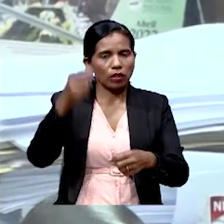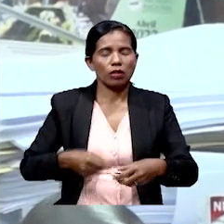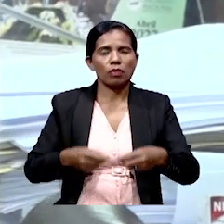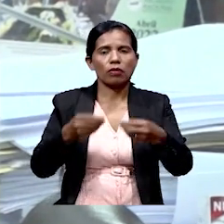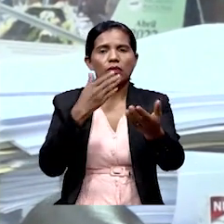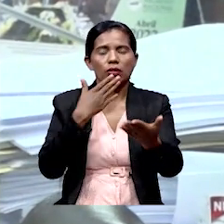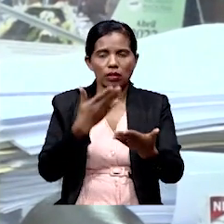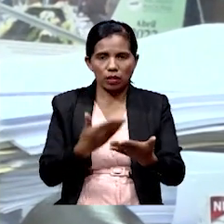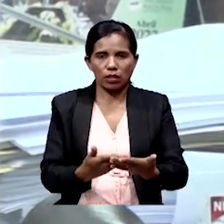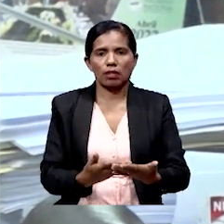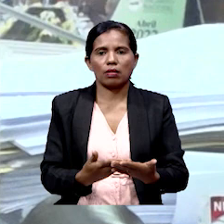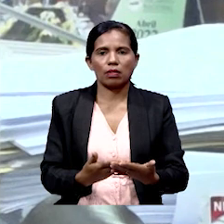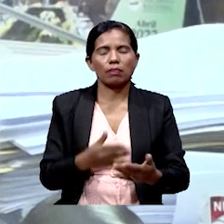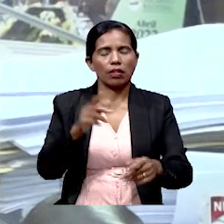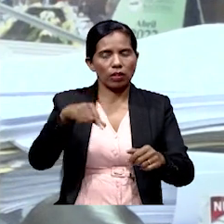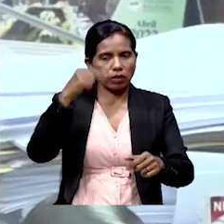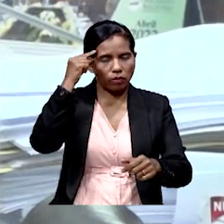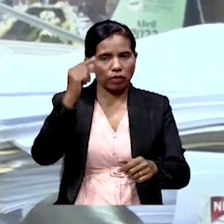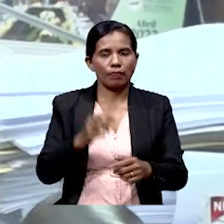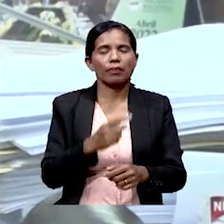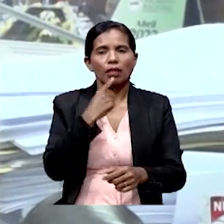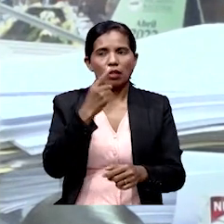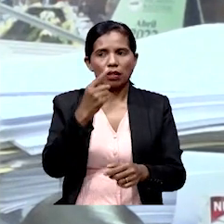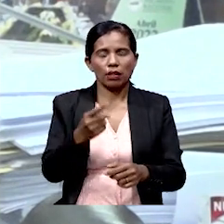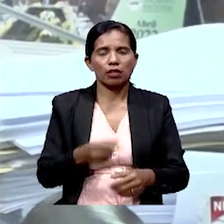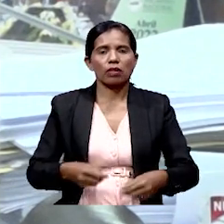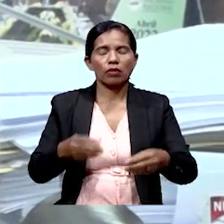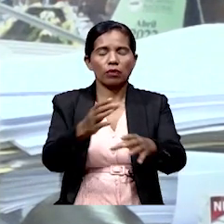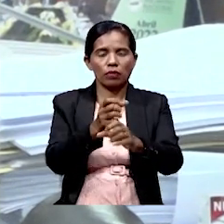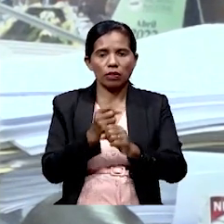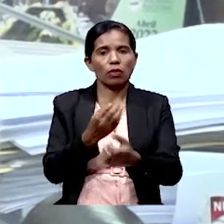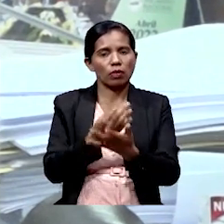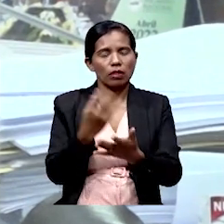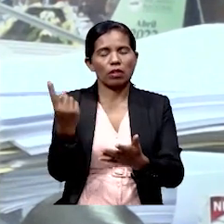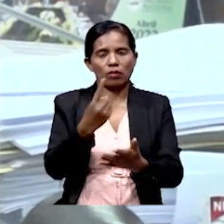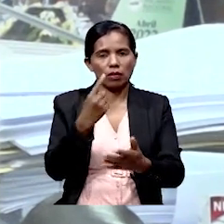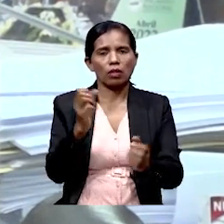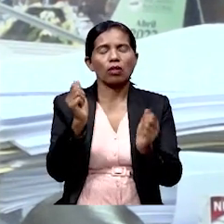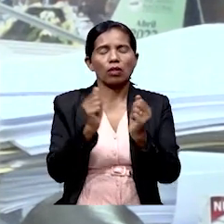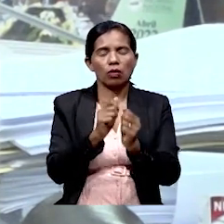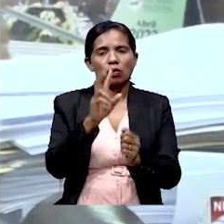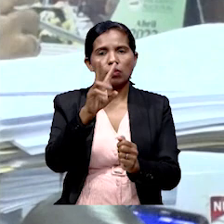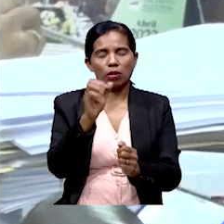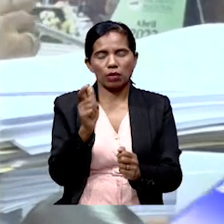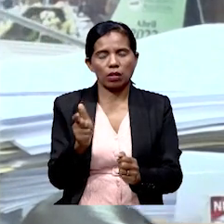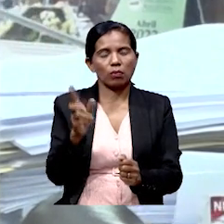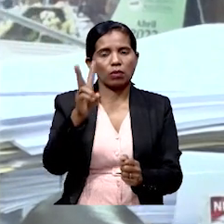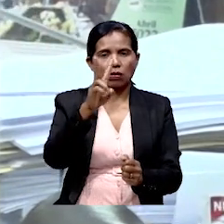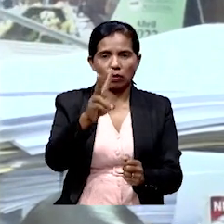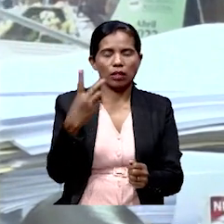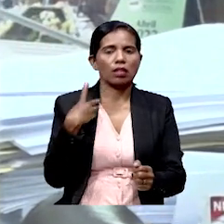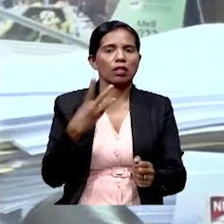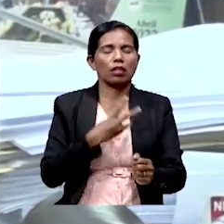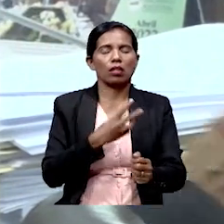danebeke diak baiha governo. Ini amo statete se foti bebe kansane to 2032 itani osang